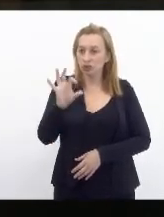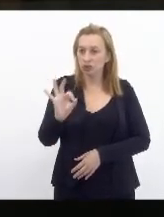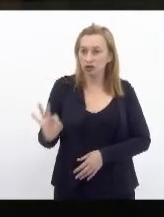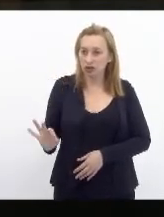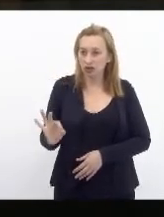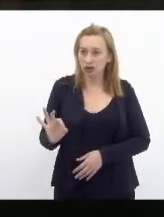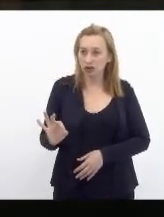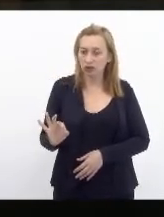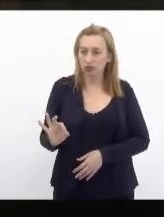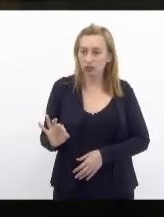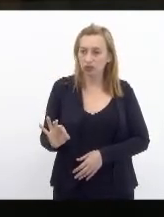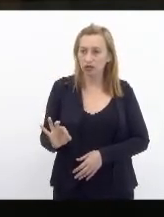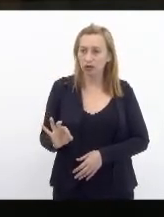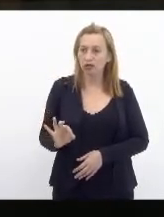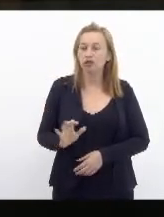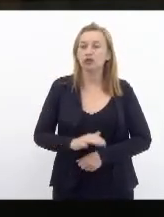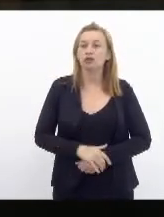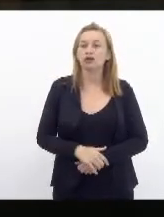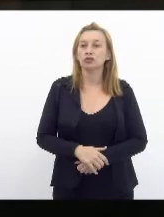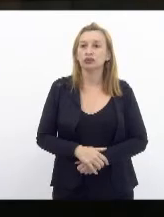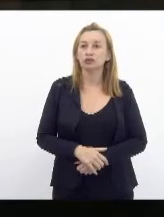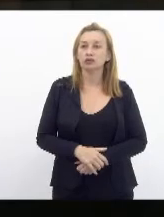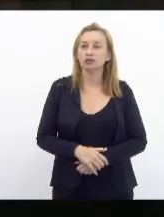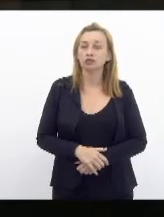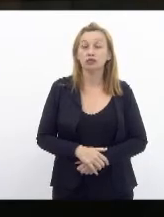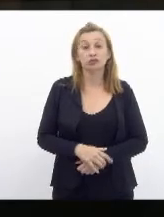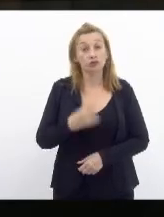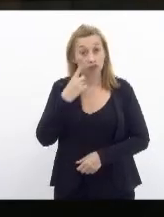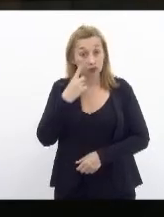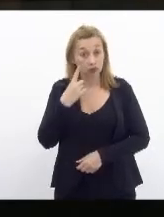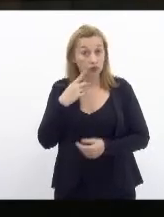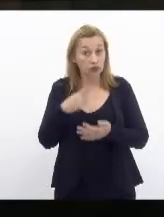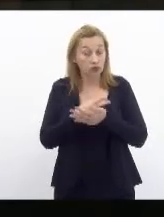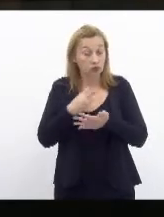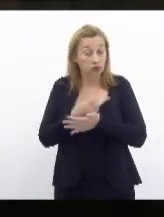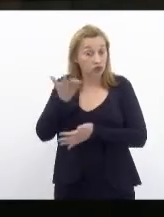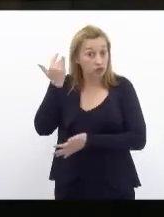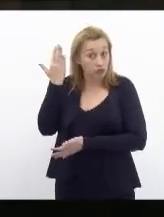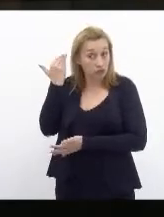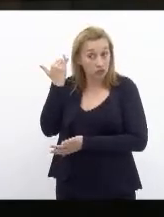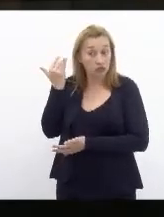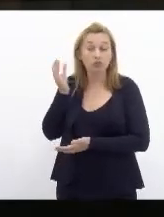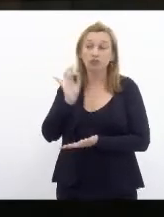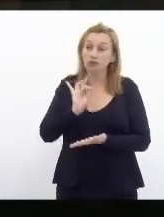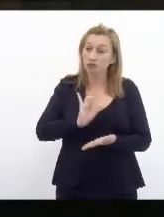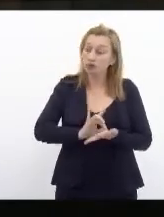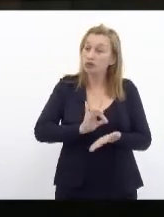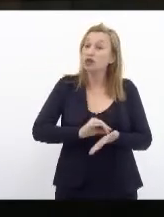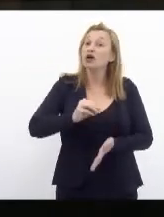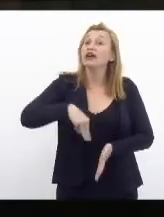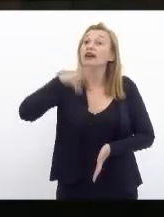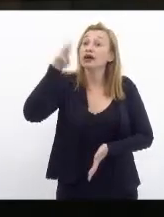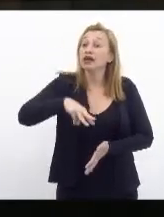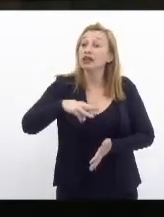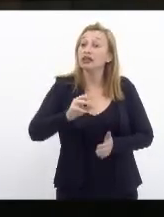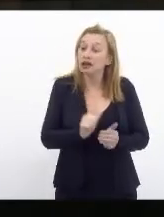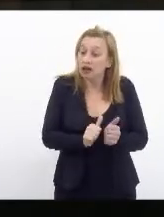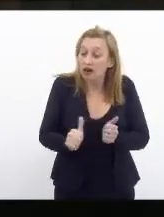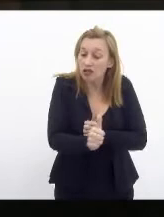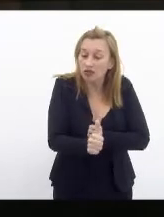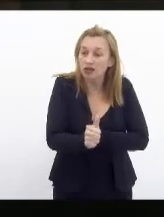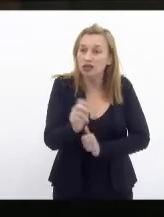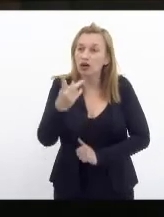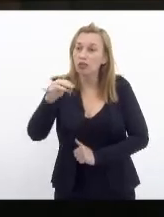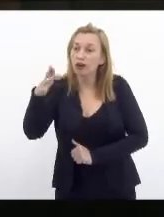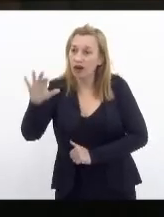192,5%. Reparando um grande erro do passado, onde realmente quem está na ponta é o